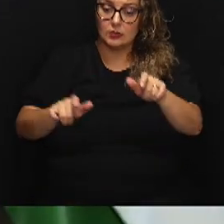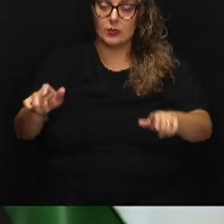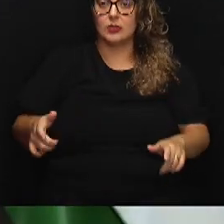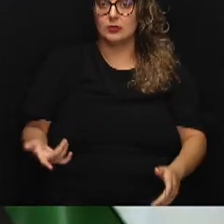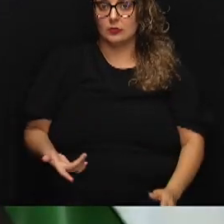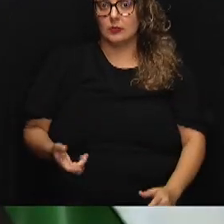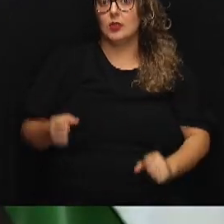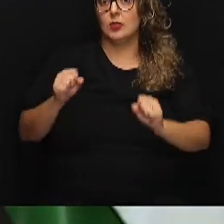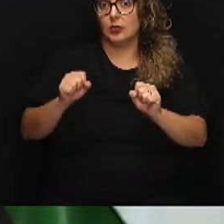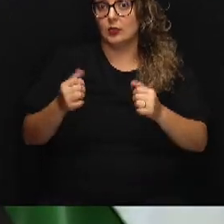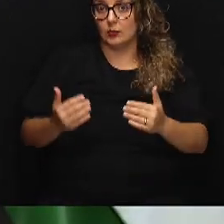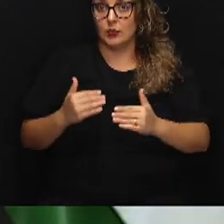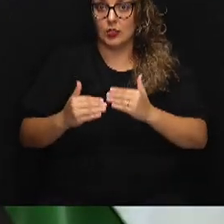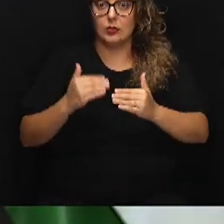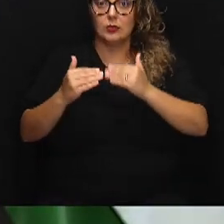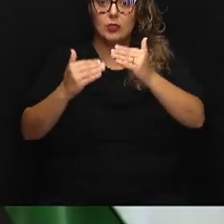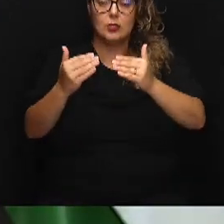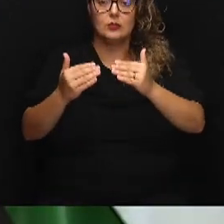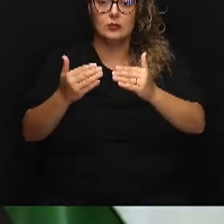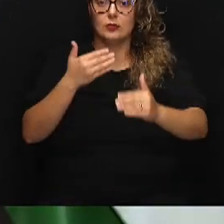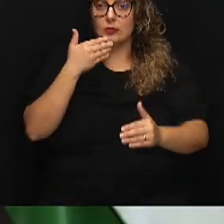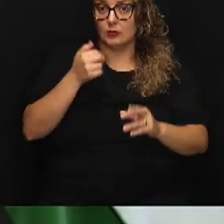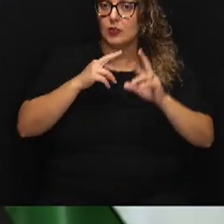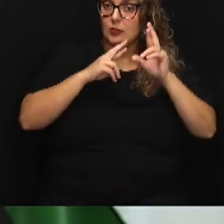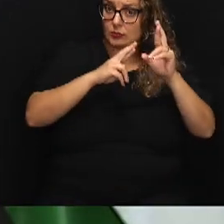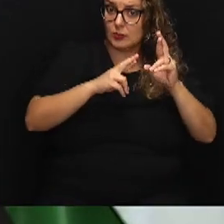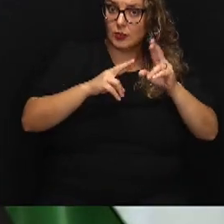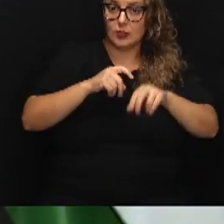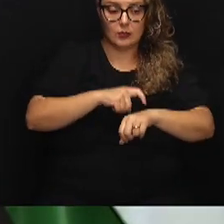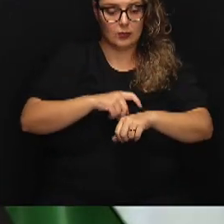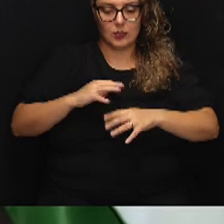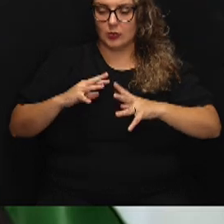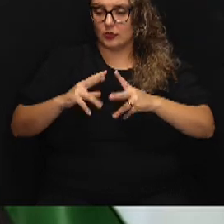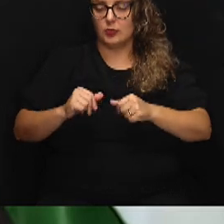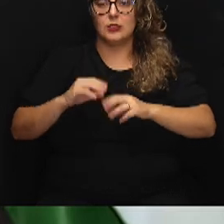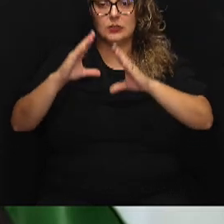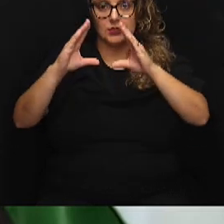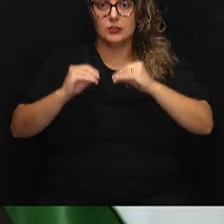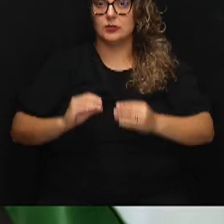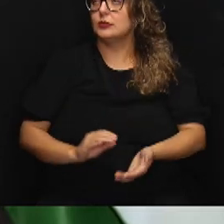possa desenvolver um melhor sono durante todas as noites.